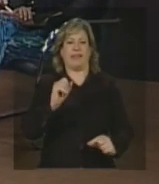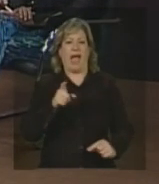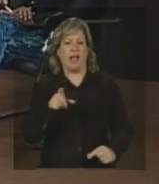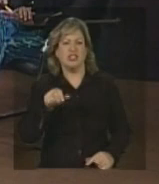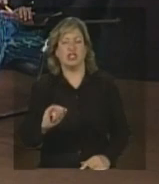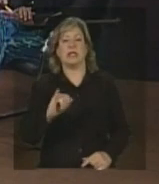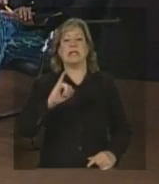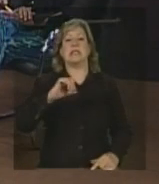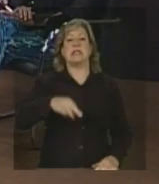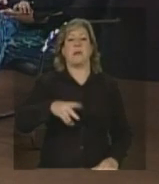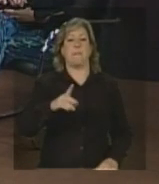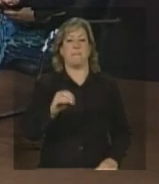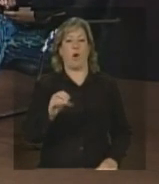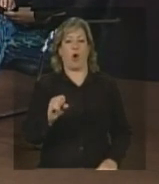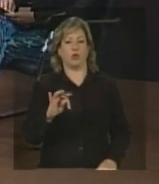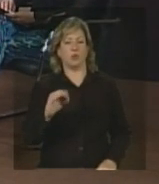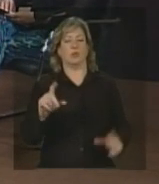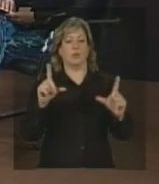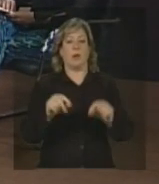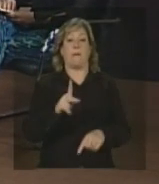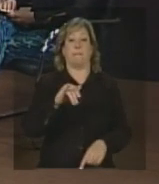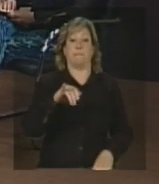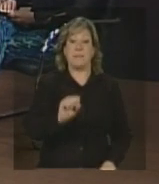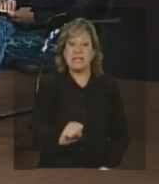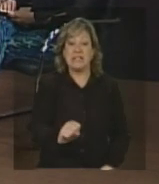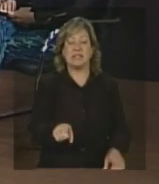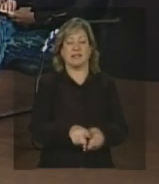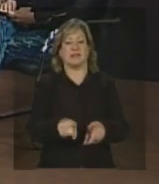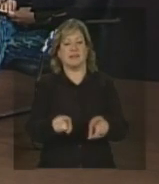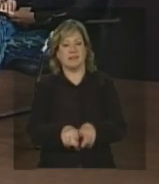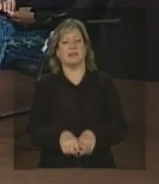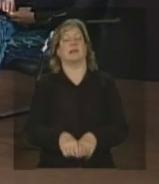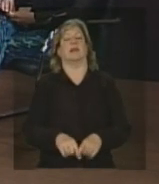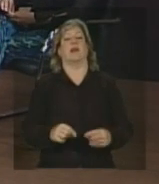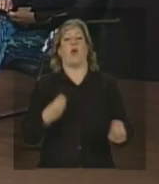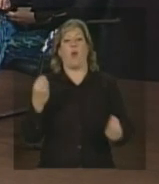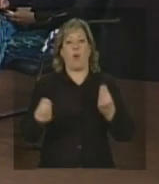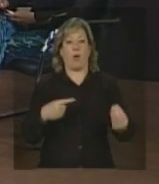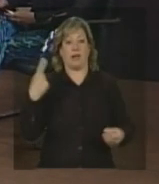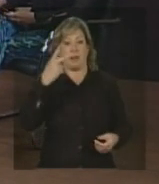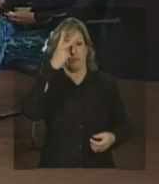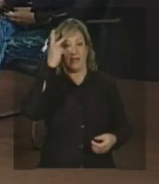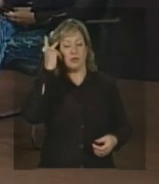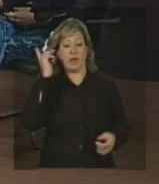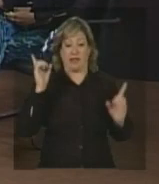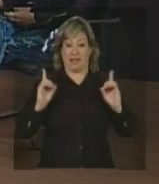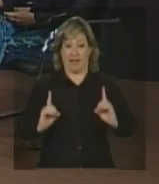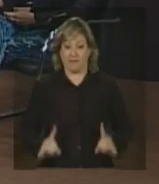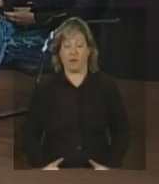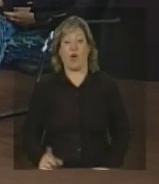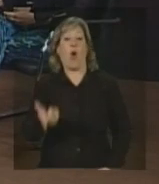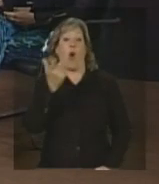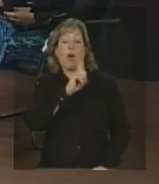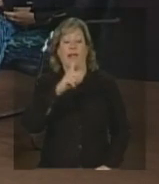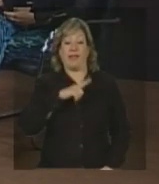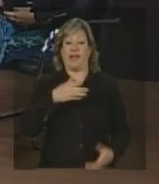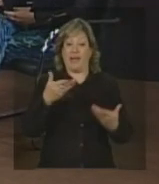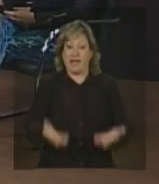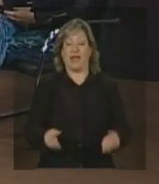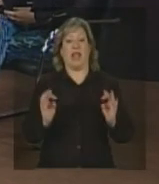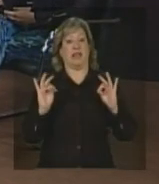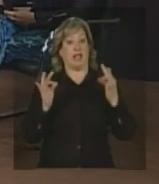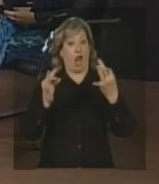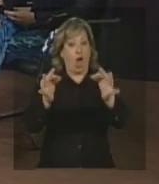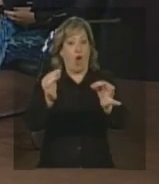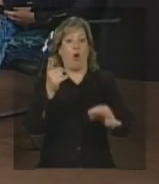do PIS, né? Uhum. De modo em que as pessoas com deficiência possam ter essa tecnologia, essas